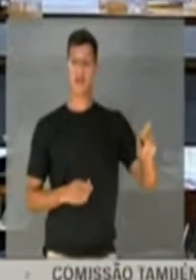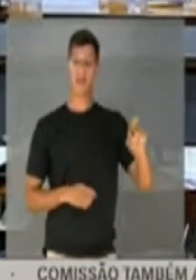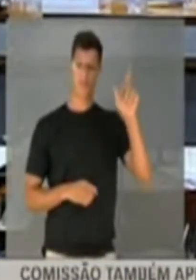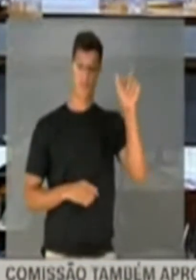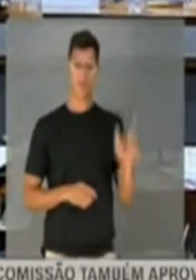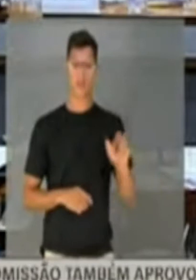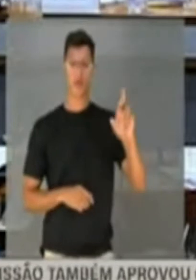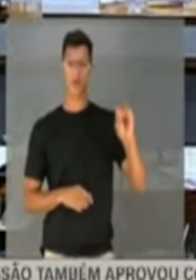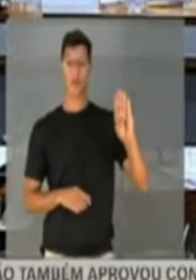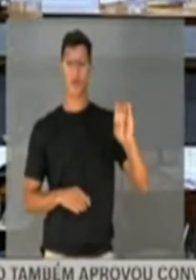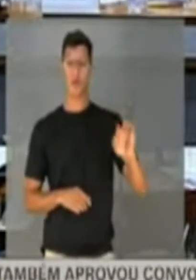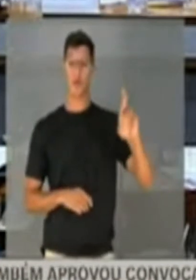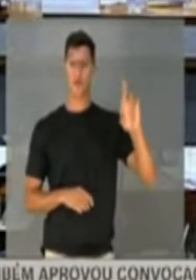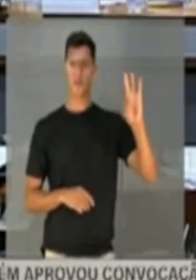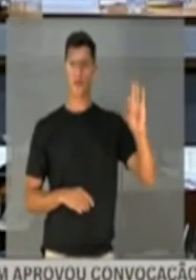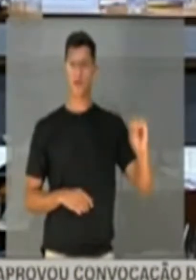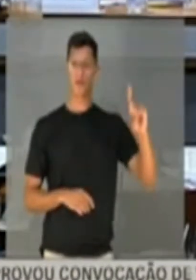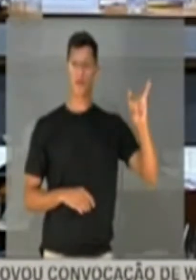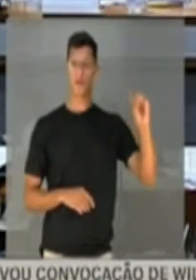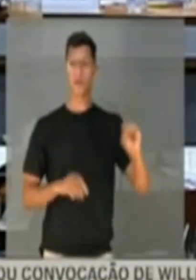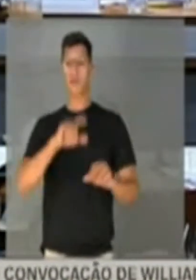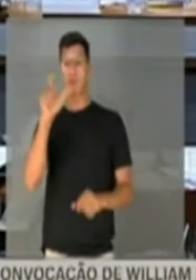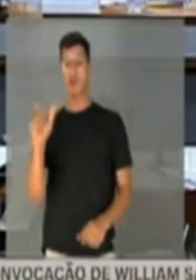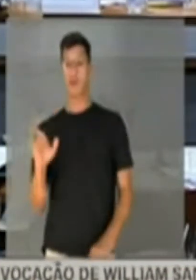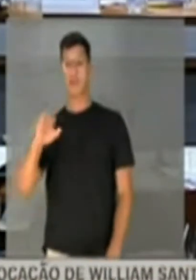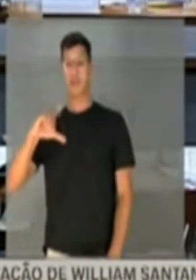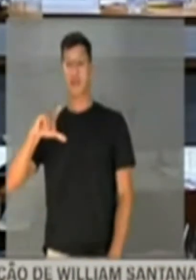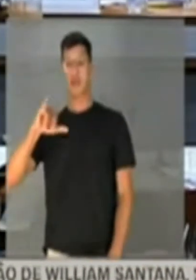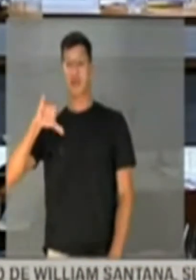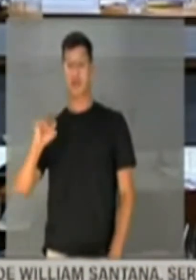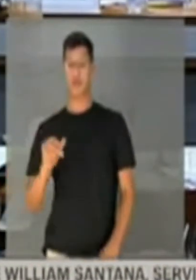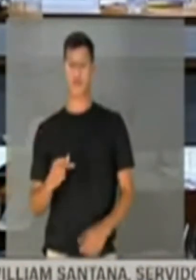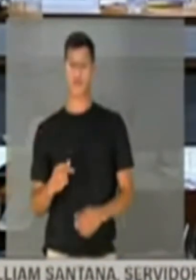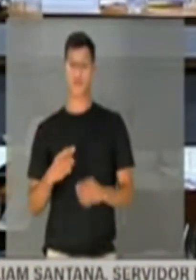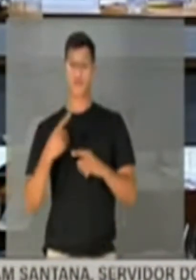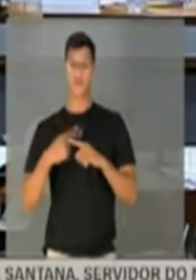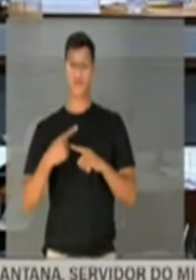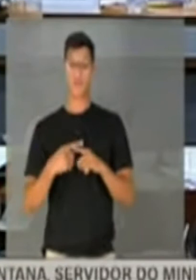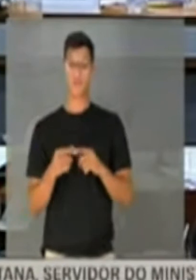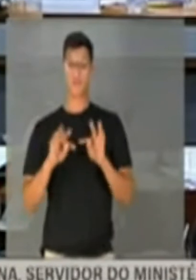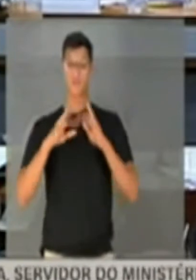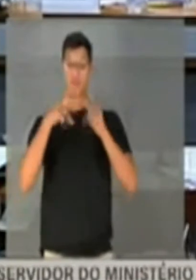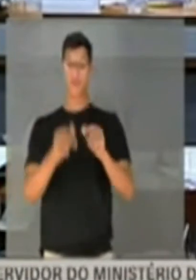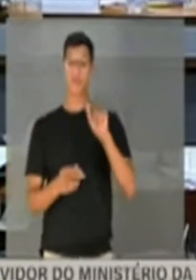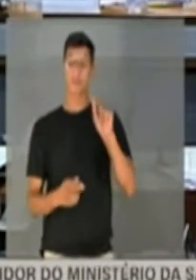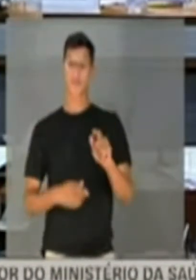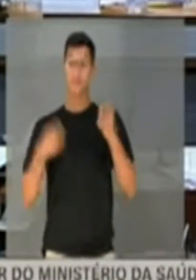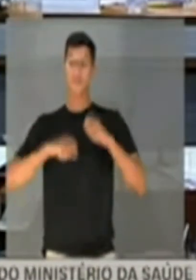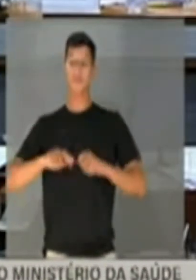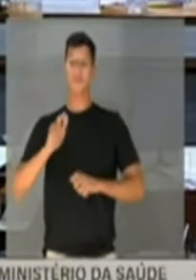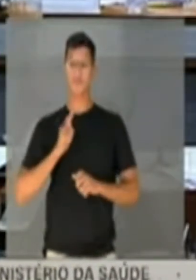senhor Roberto Ferreira Dias com o senhor Coronel Elcio, né? Porque tudo que deve